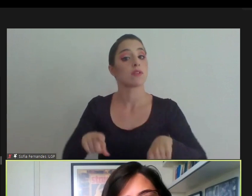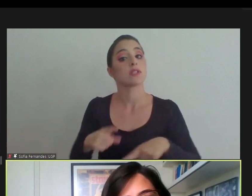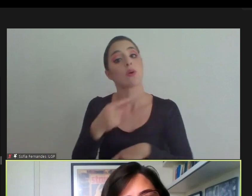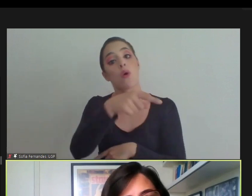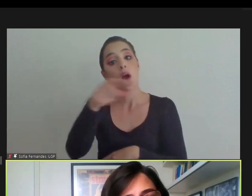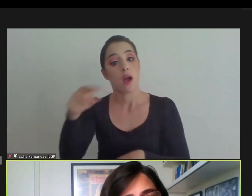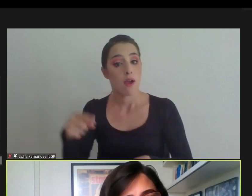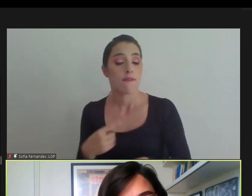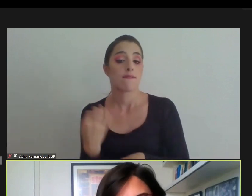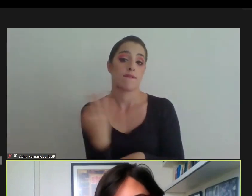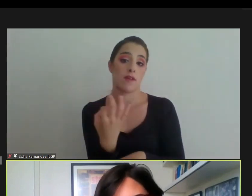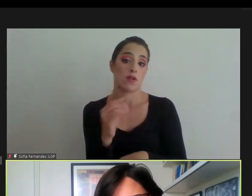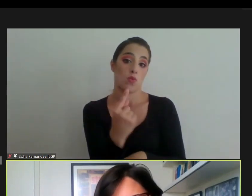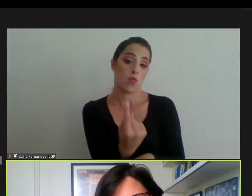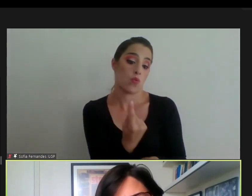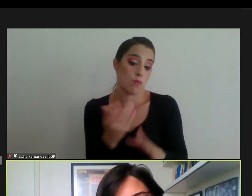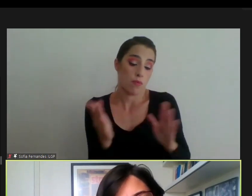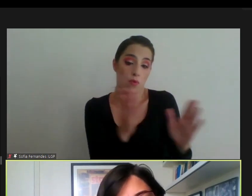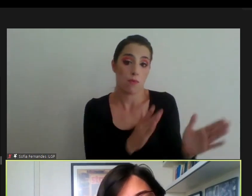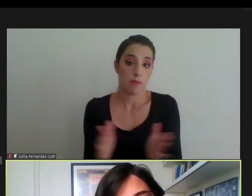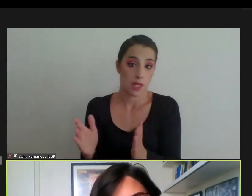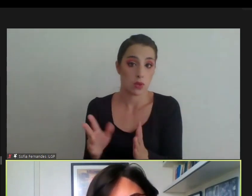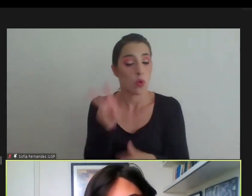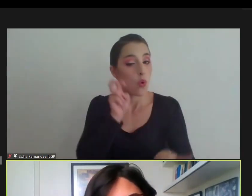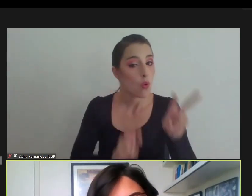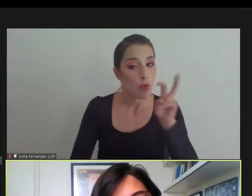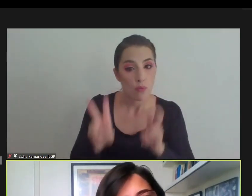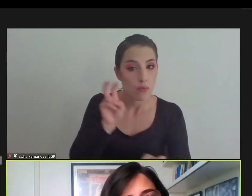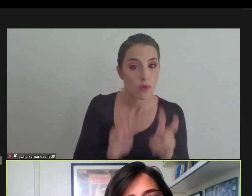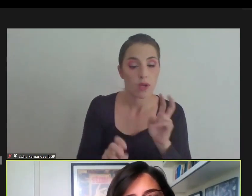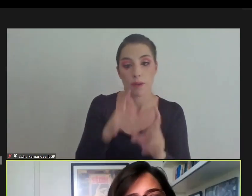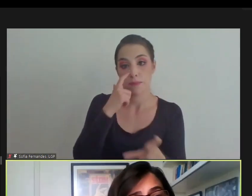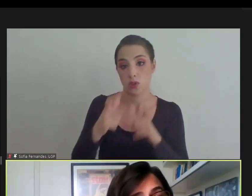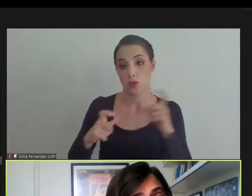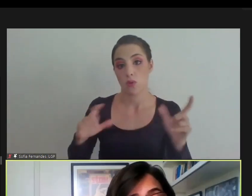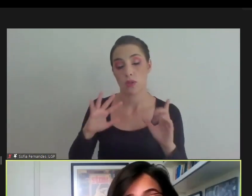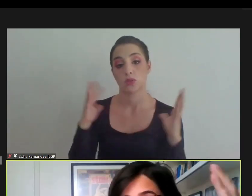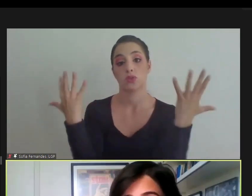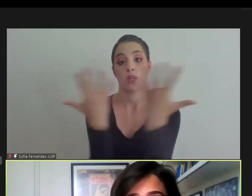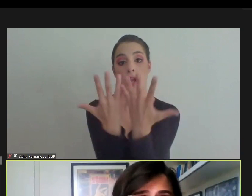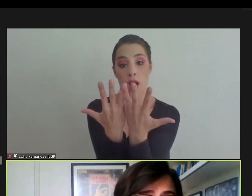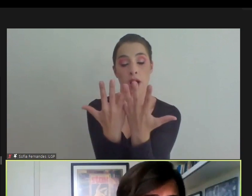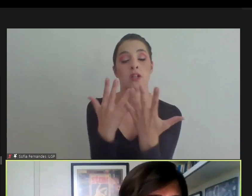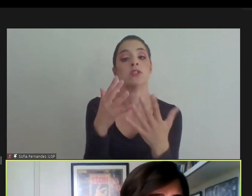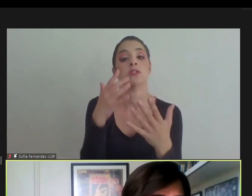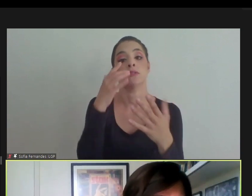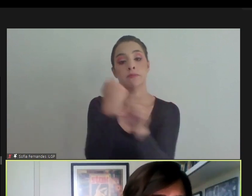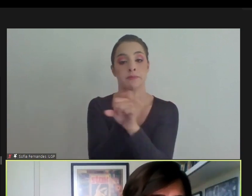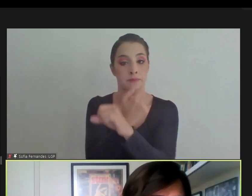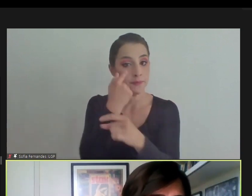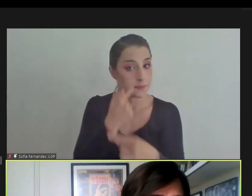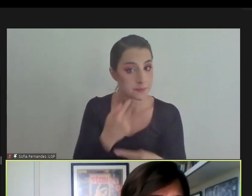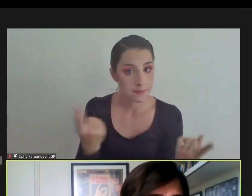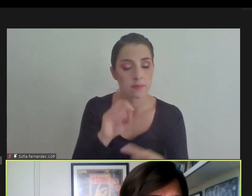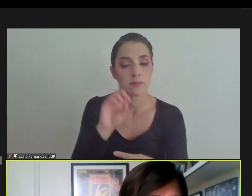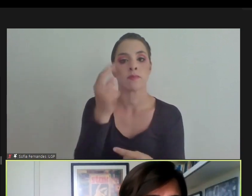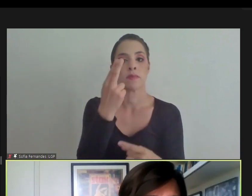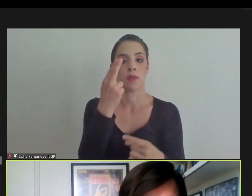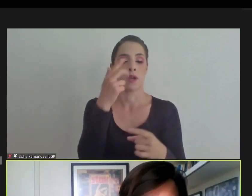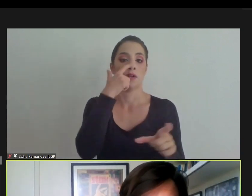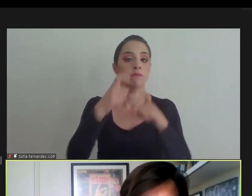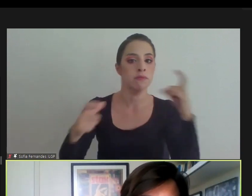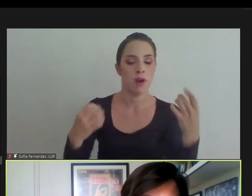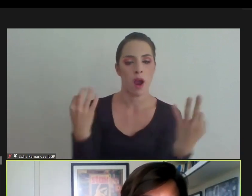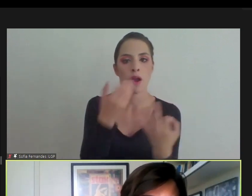campo de escuta aos cidadãos usuários dos serviços públicos ou cidadãos que estão vivenciando determinado problema para o qual se quer